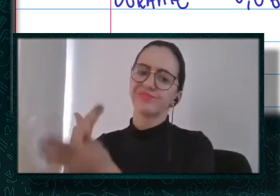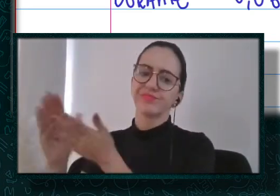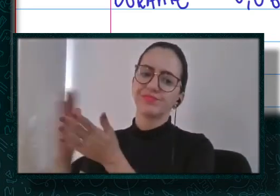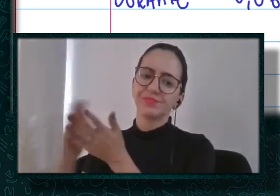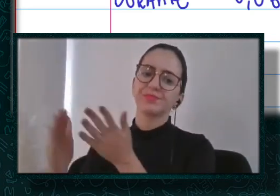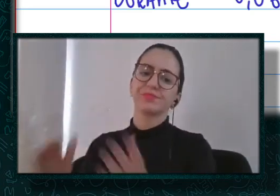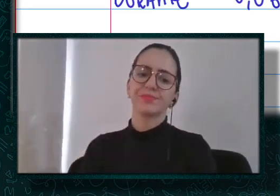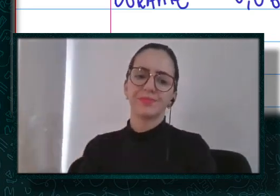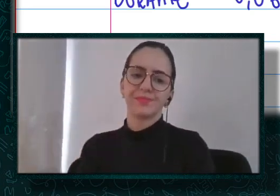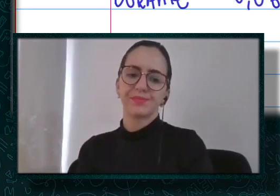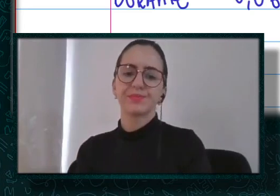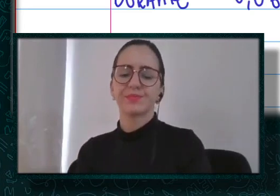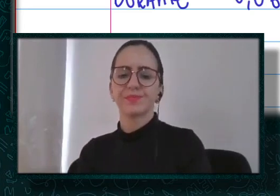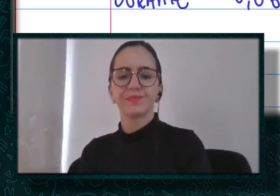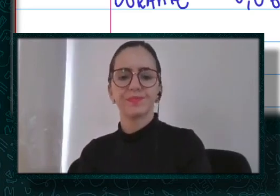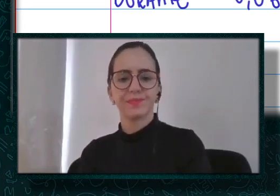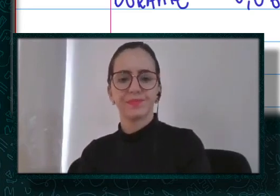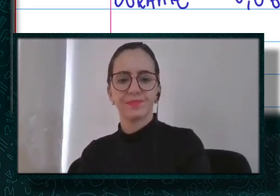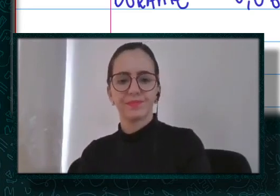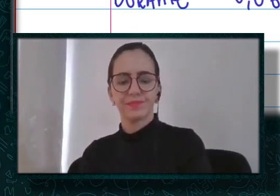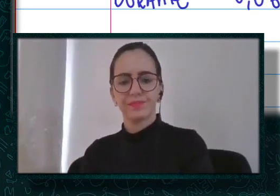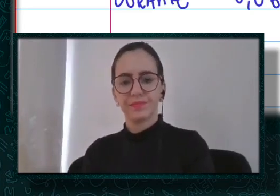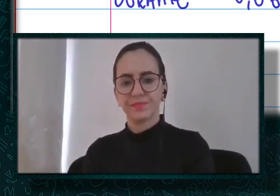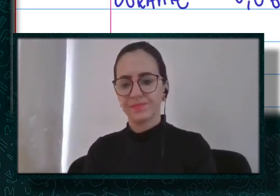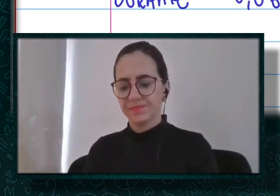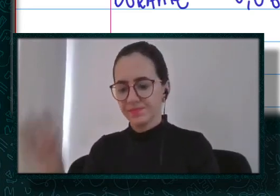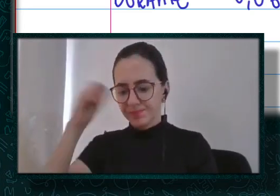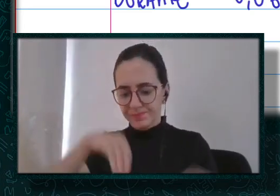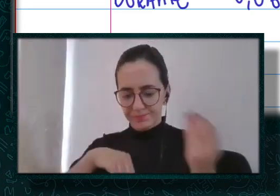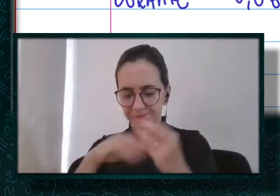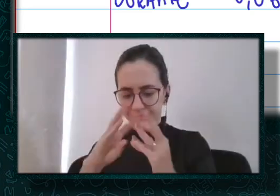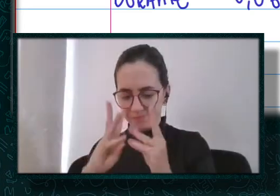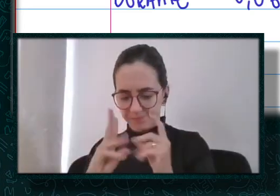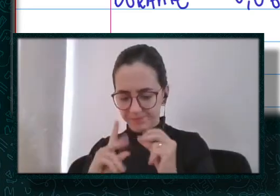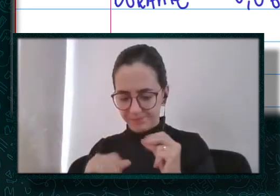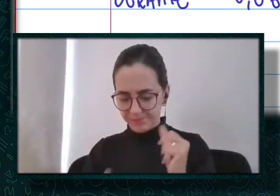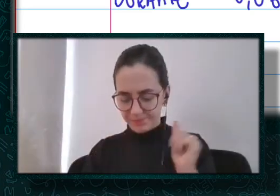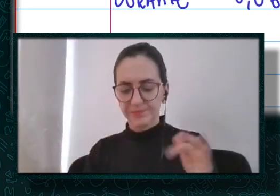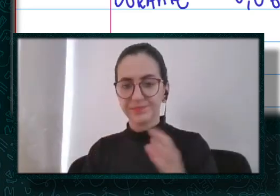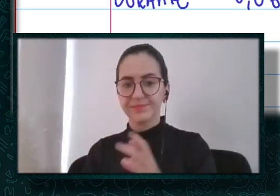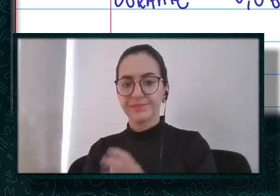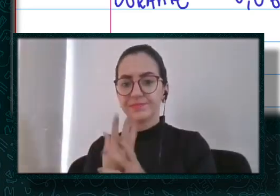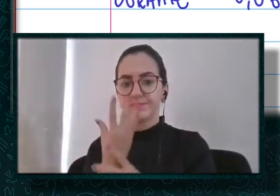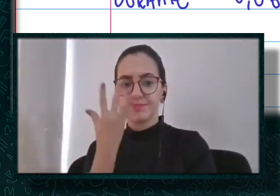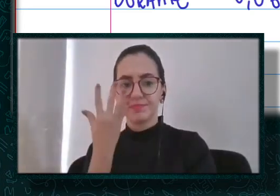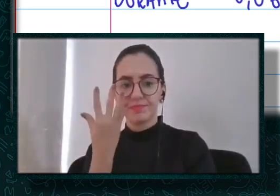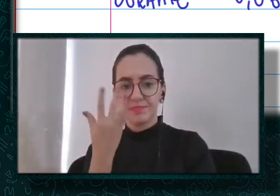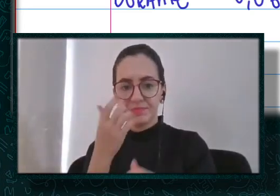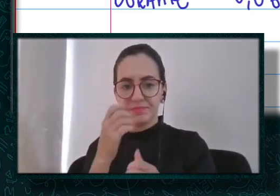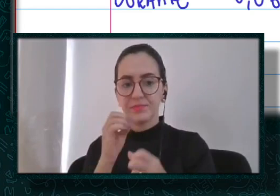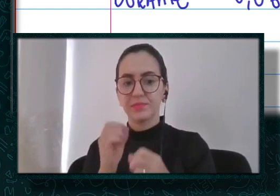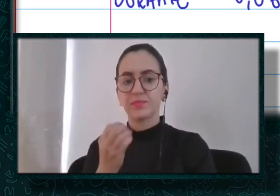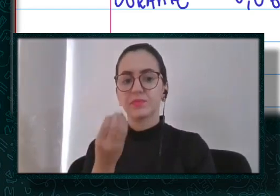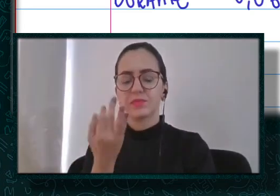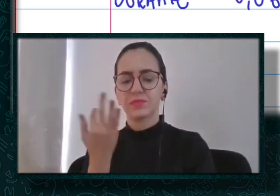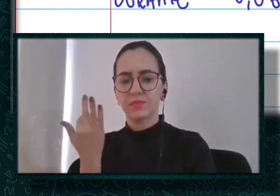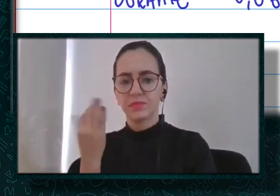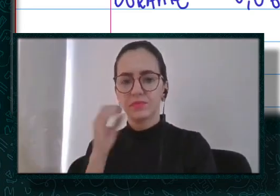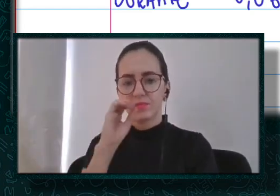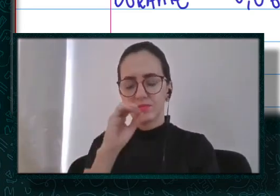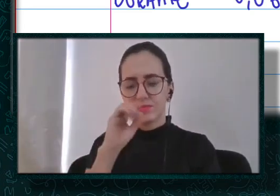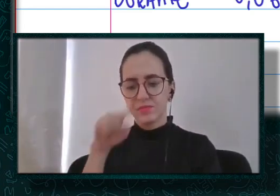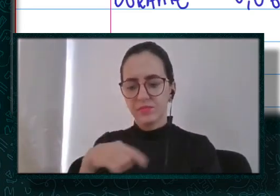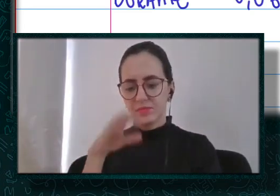o que vai acontecer? O de cá, ele vai formar 0,06 mols. Por quê, professor? Porque é 1